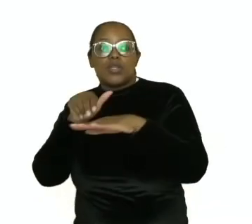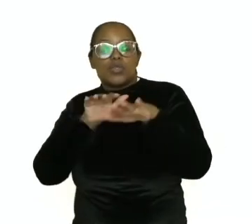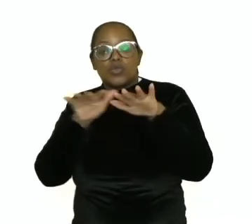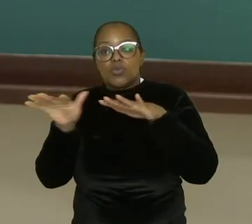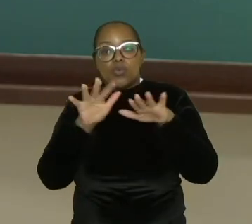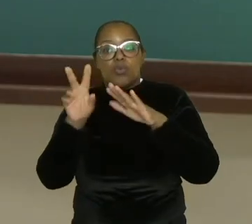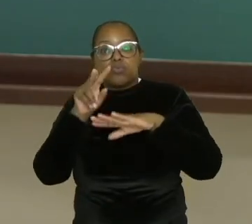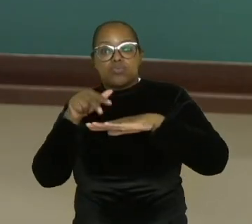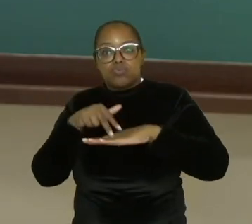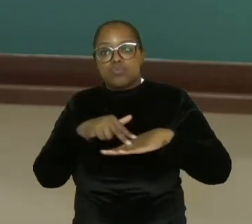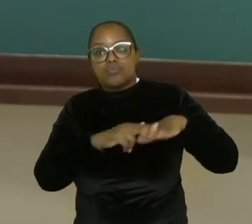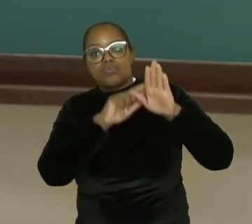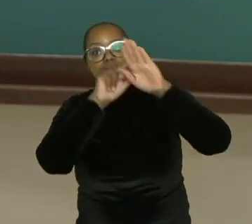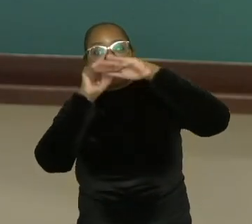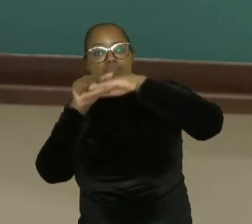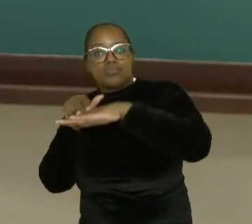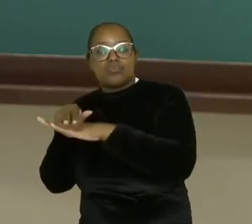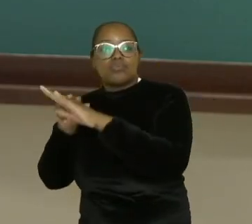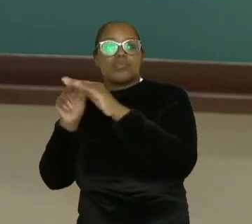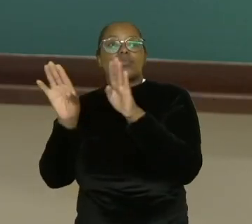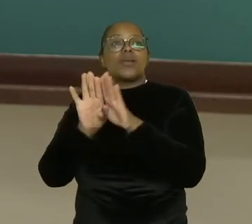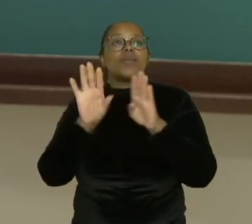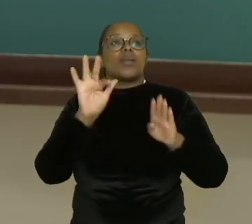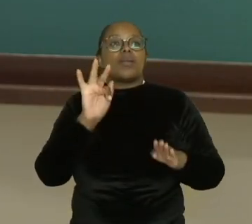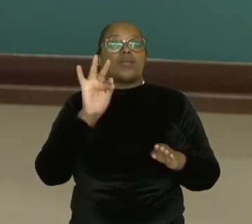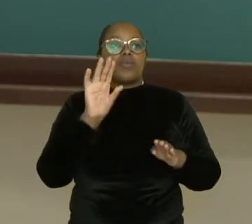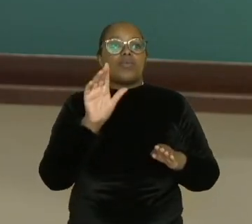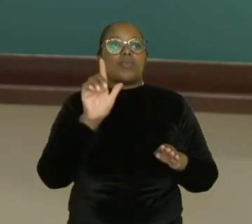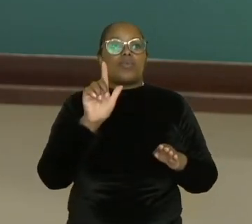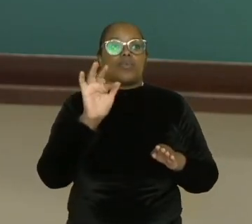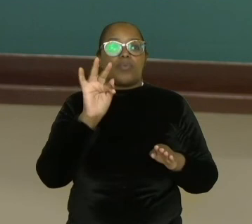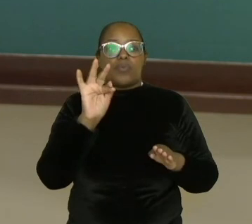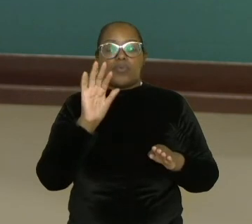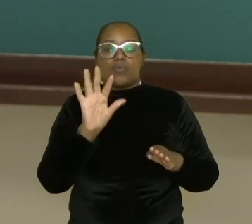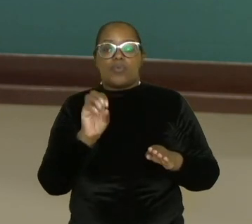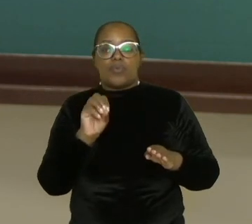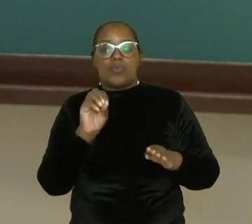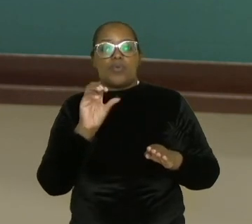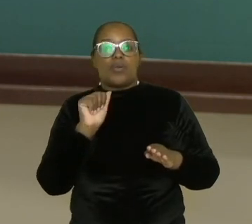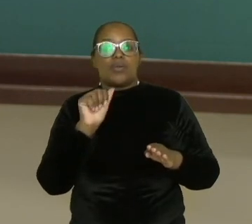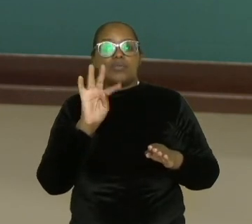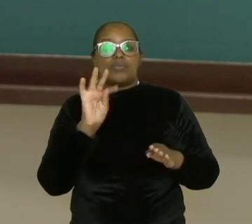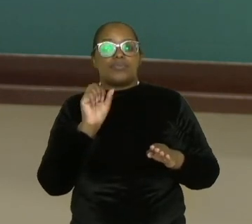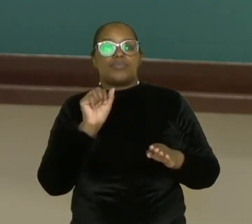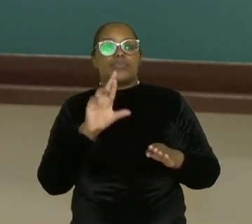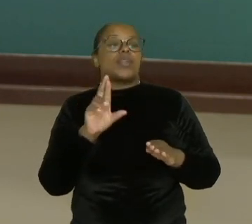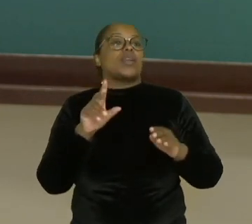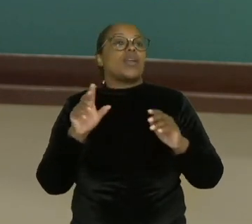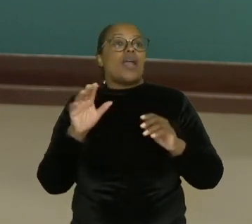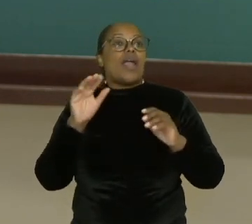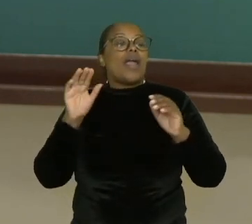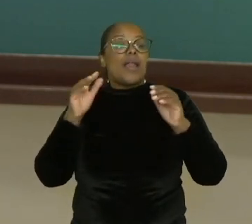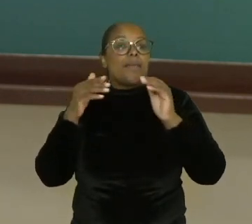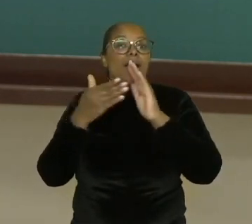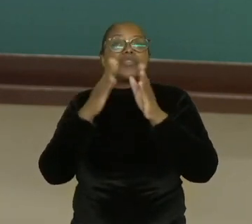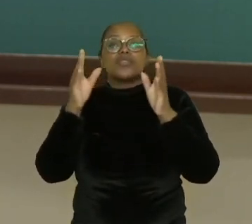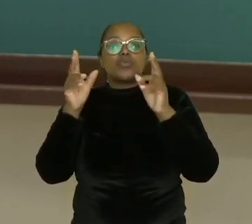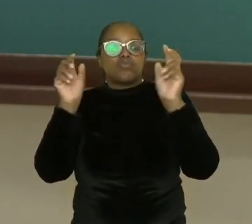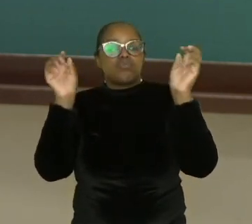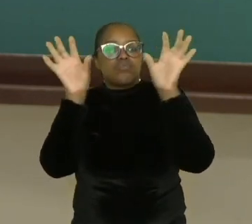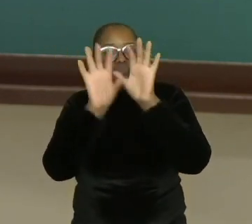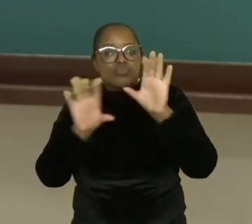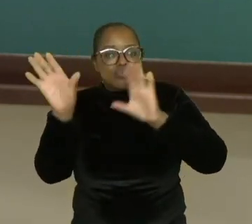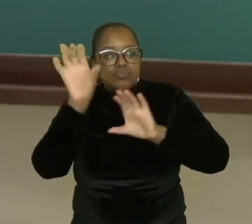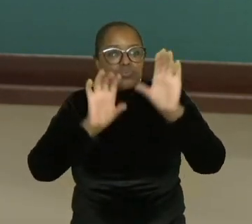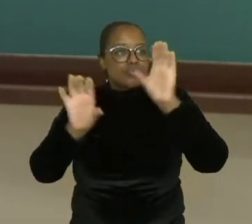voos. O floater, movimento em que o surfista desliza da prancha no alto da espuma da onda já quebrada. Então tá aqui, ó,